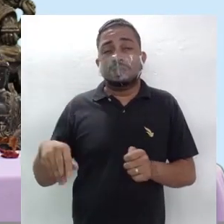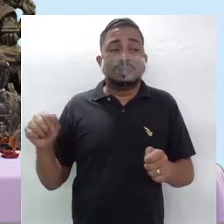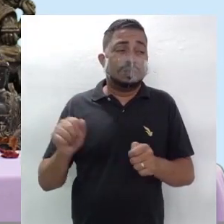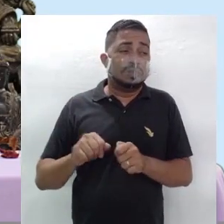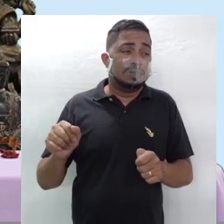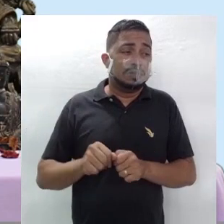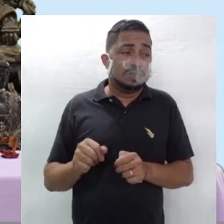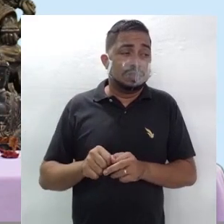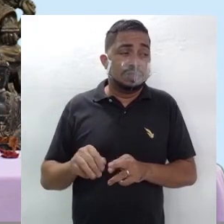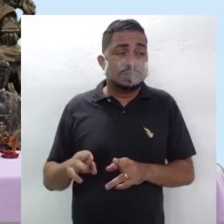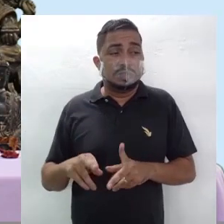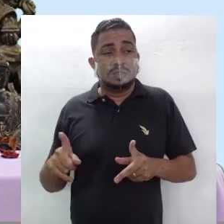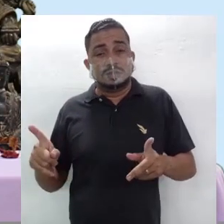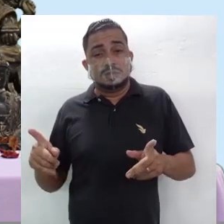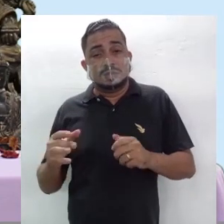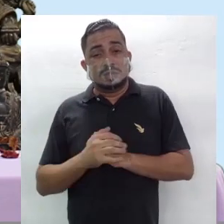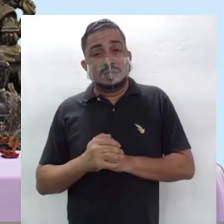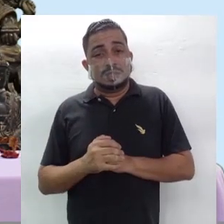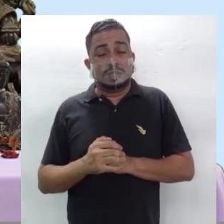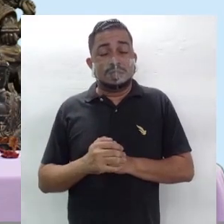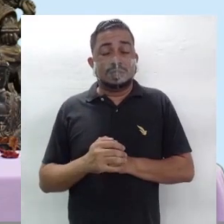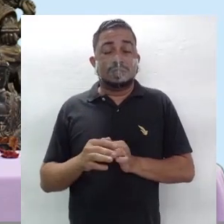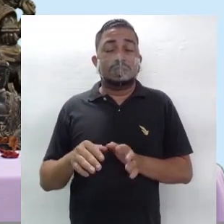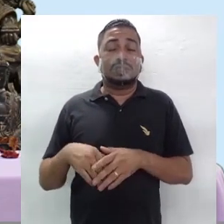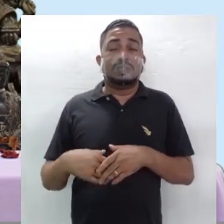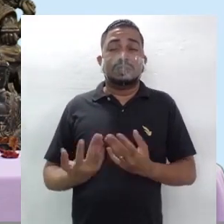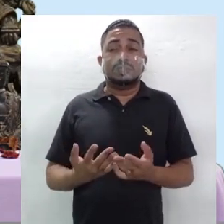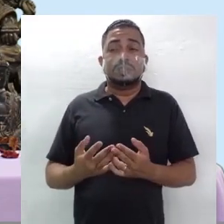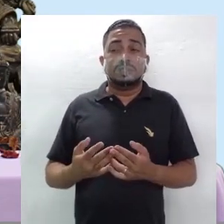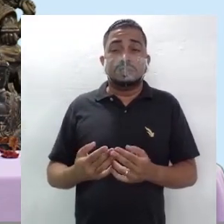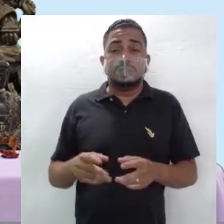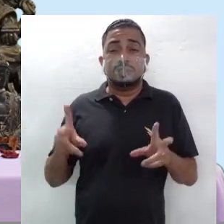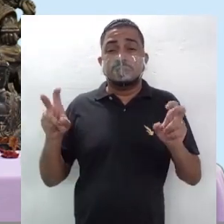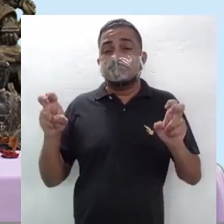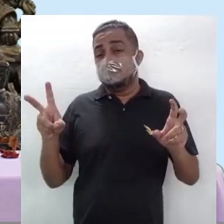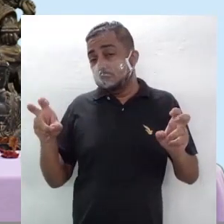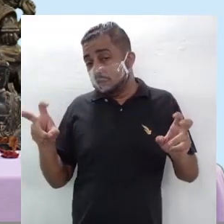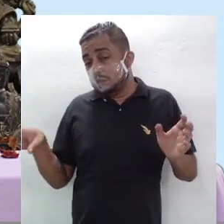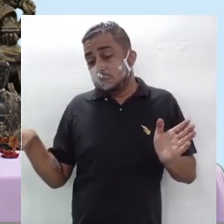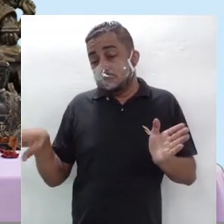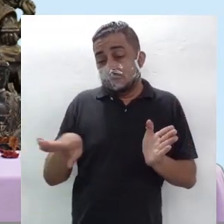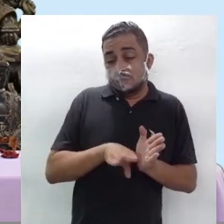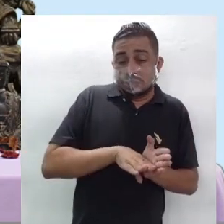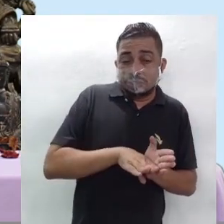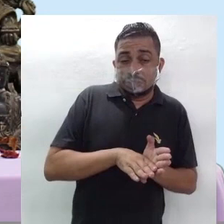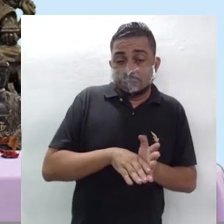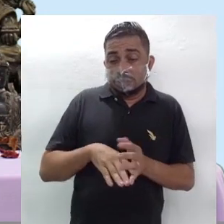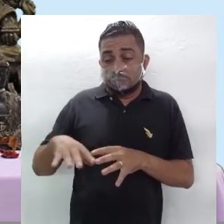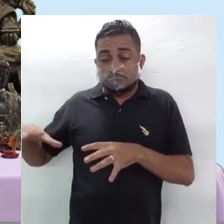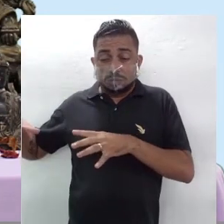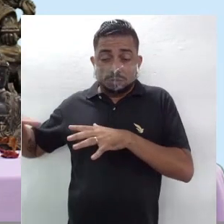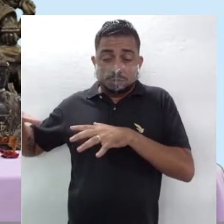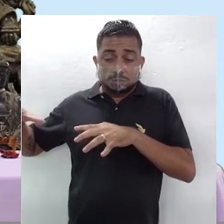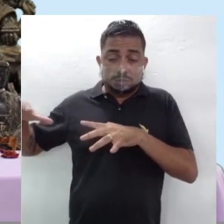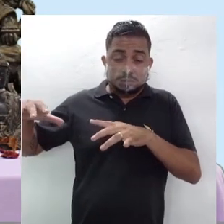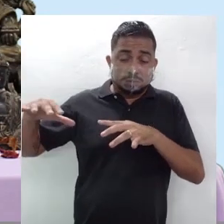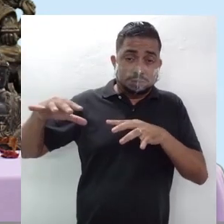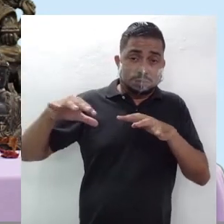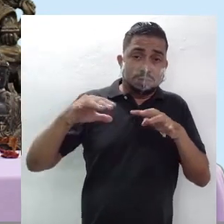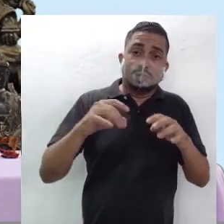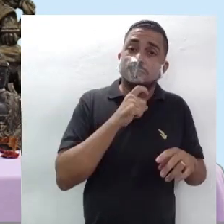já é formado completamente diferente. É justamente através da chegada de